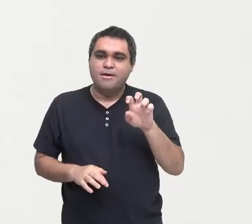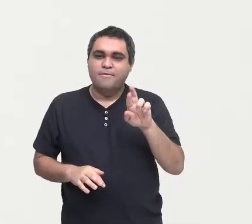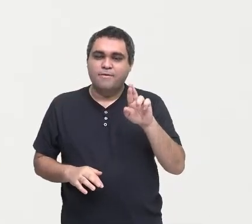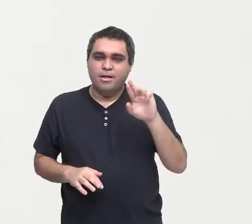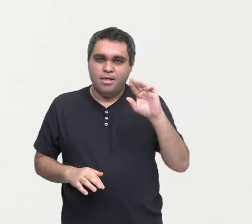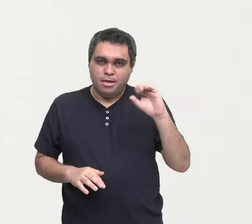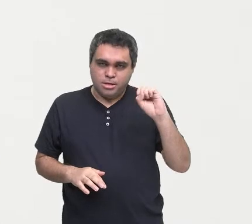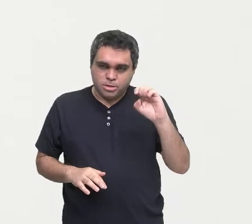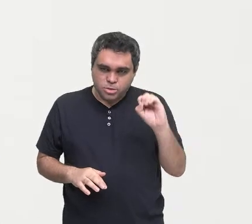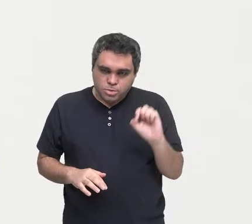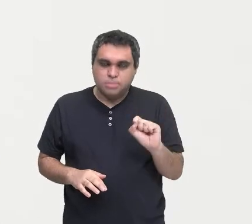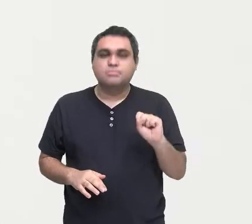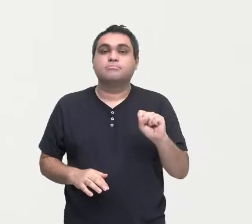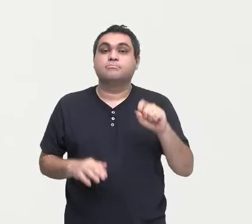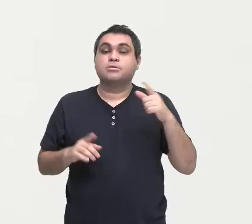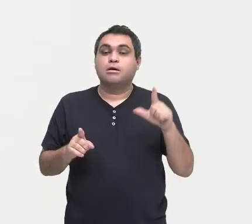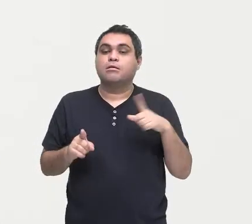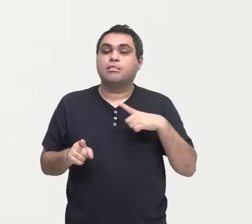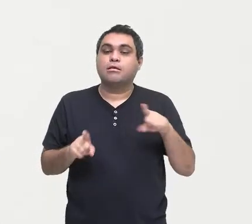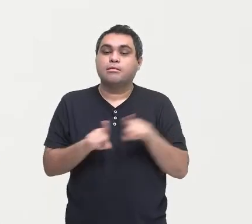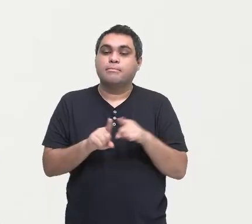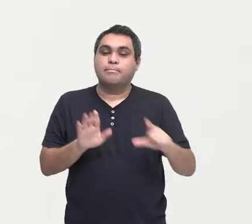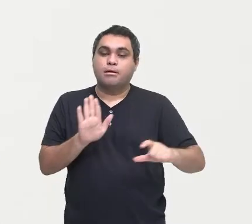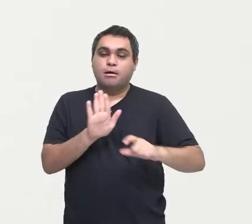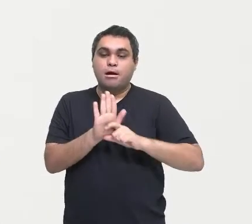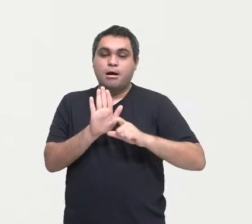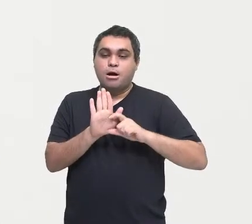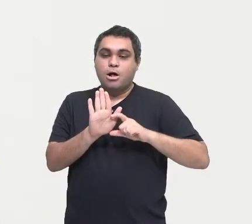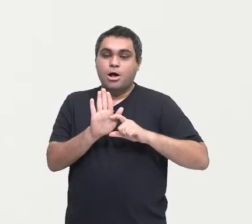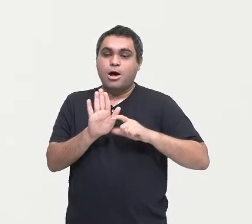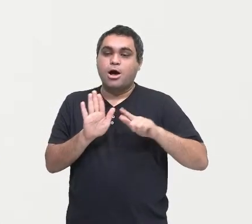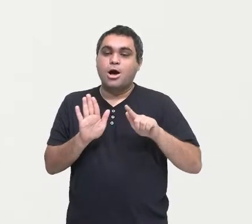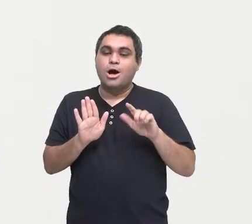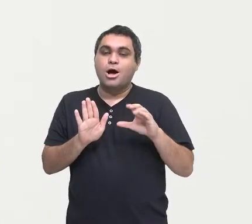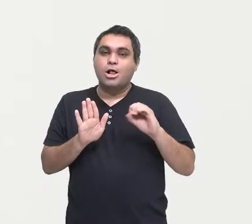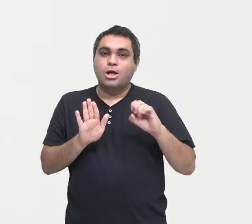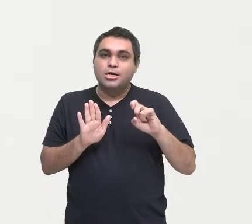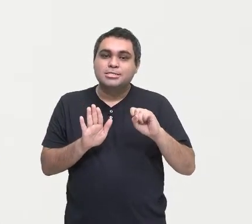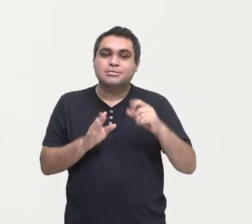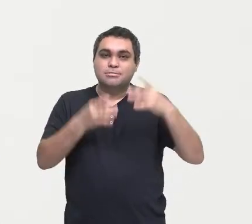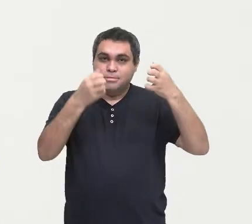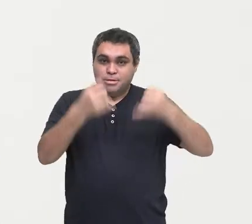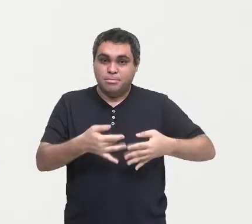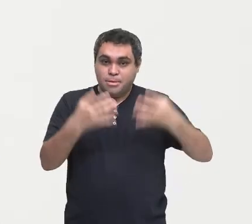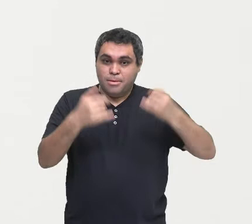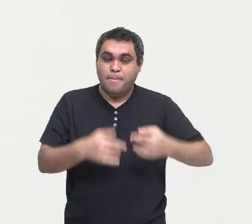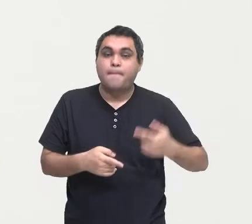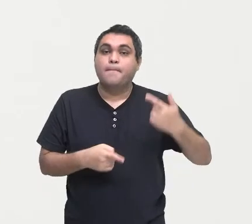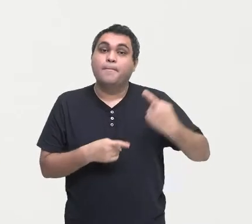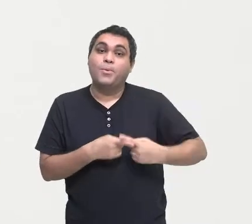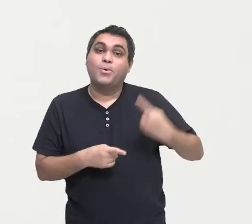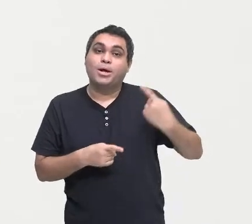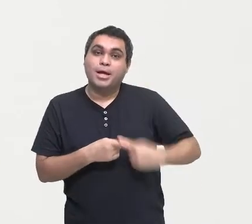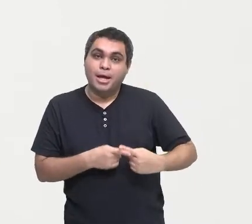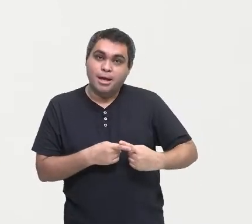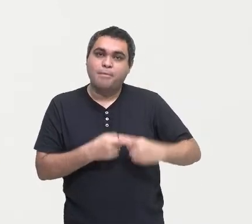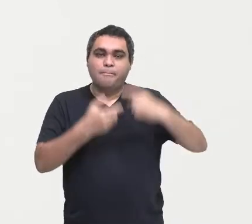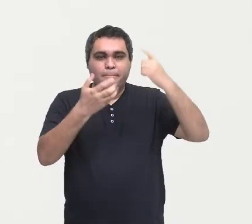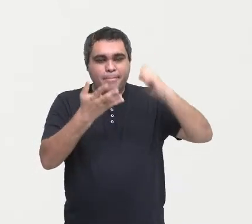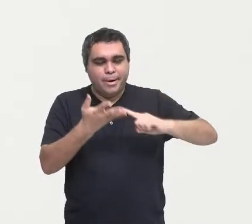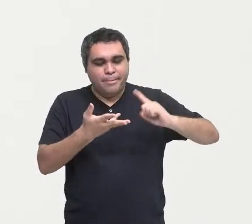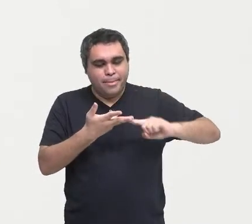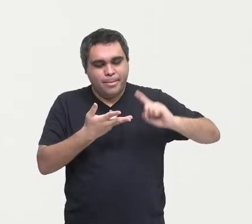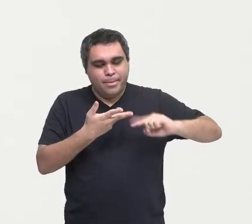3 versos. A glossa, que é a explicação, o comentário, olha aqui, ó. Aí ele comenta, porque se vos não